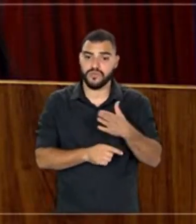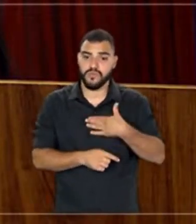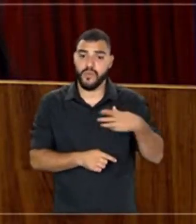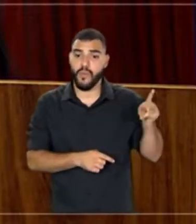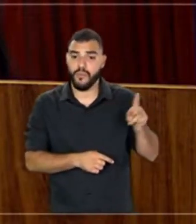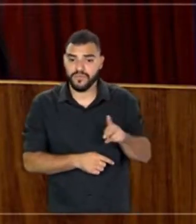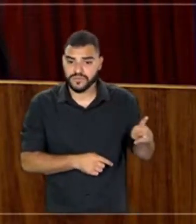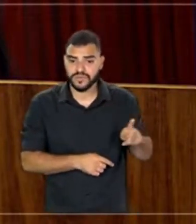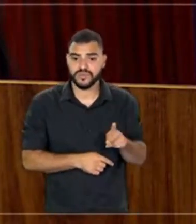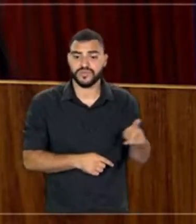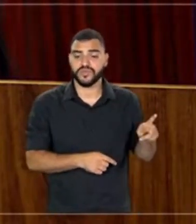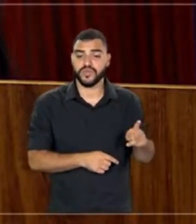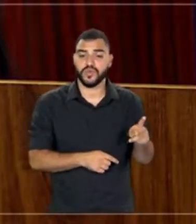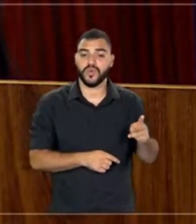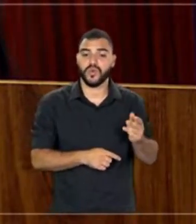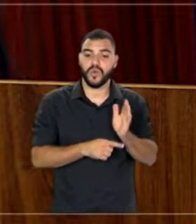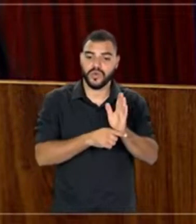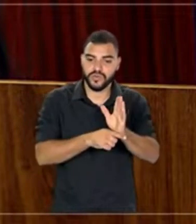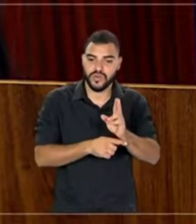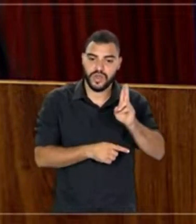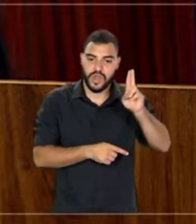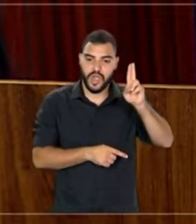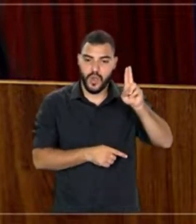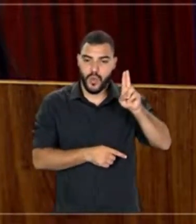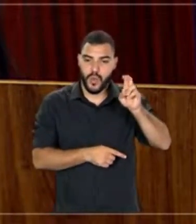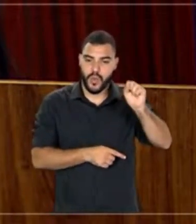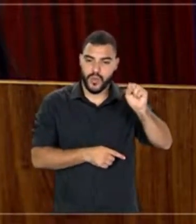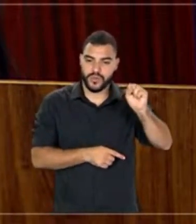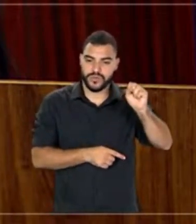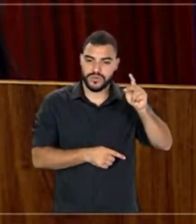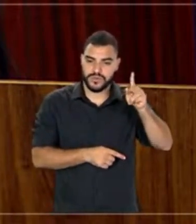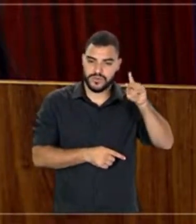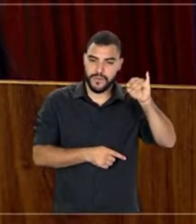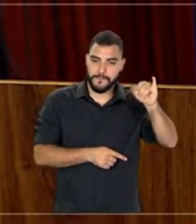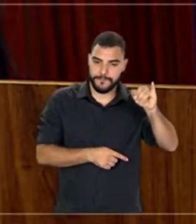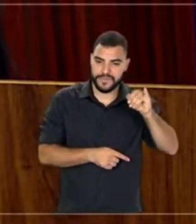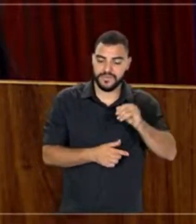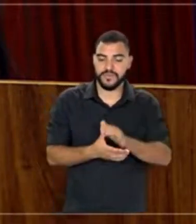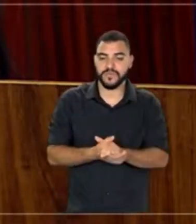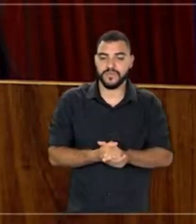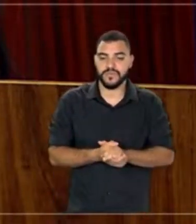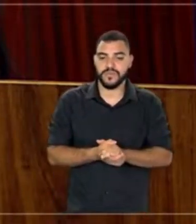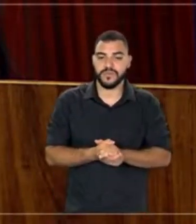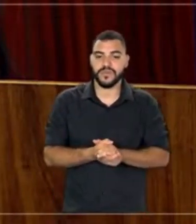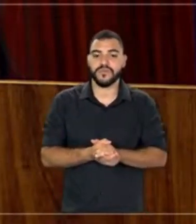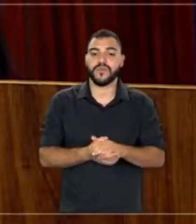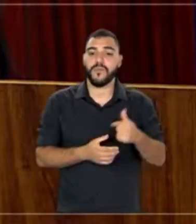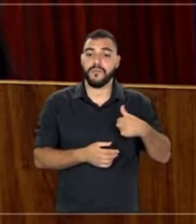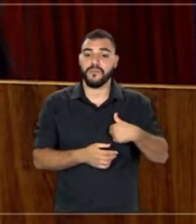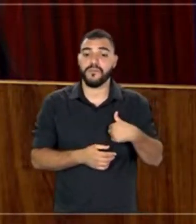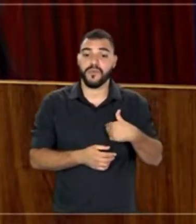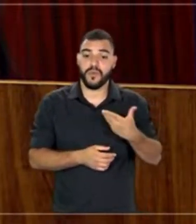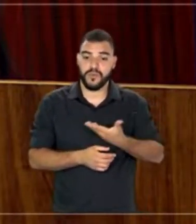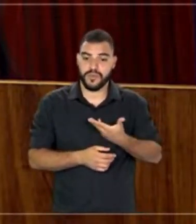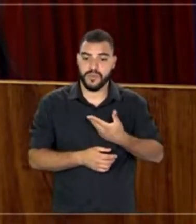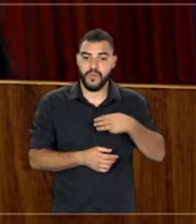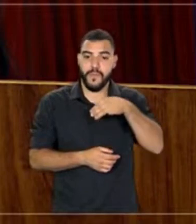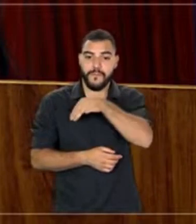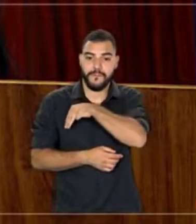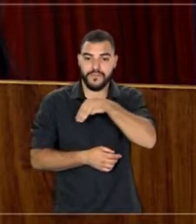de departamento na USP, e muito mais do que isso, e muito mais importante do que isso, de meu amigo,